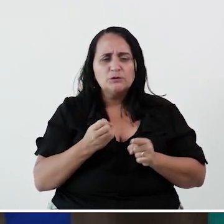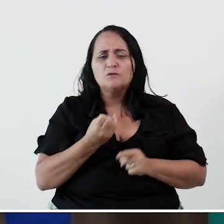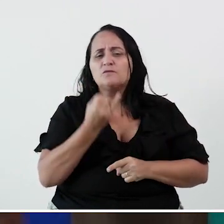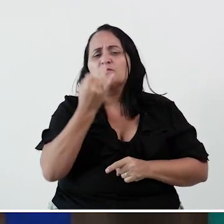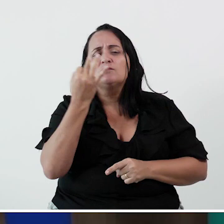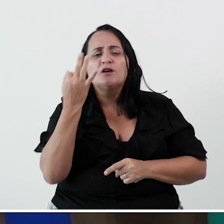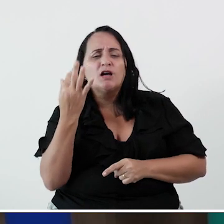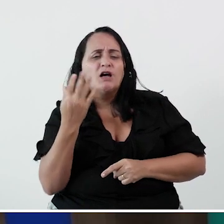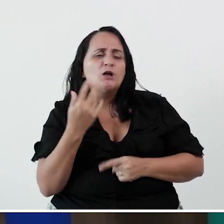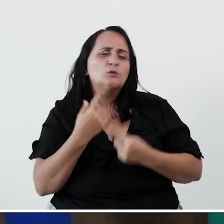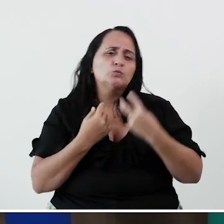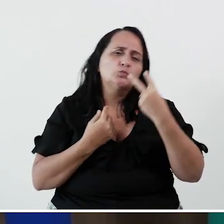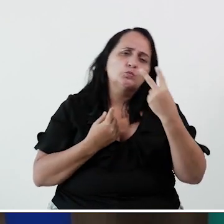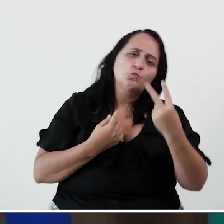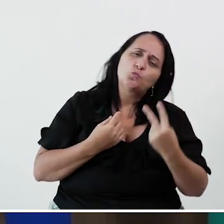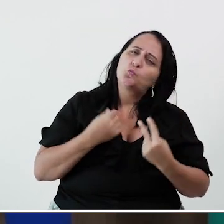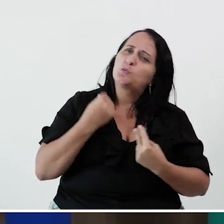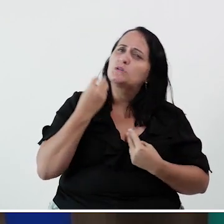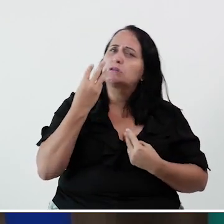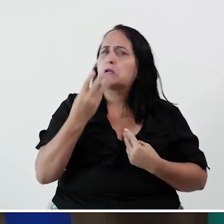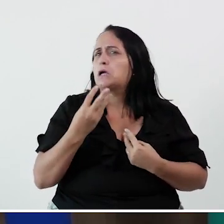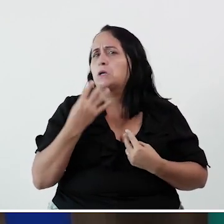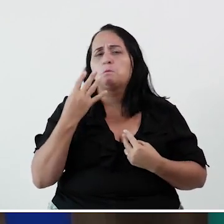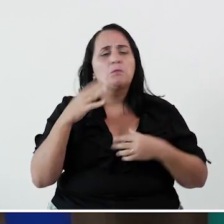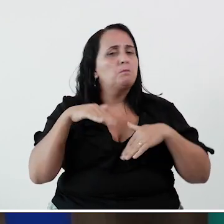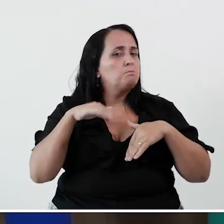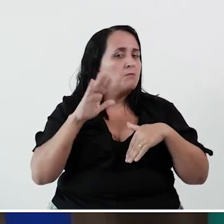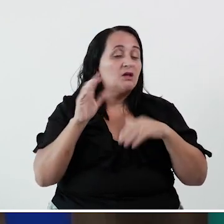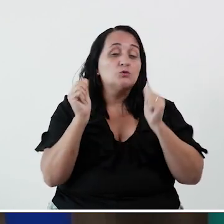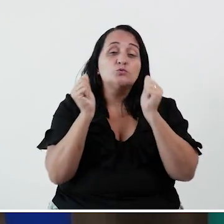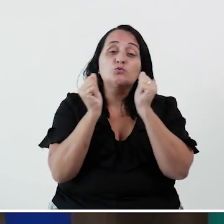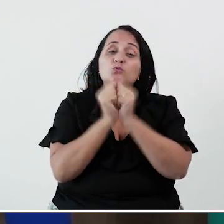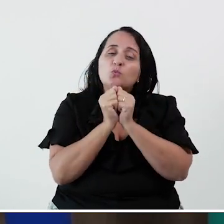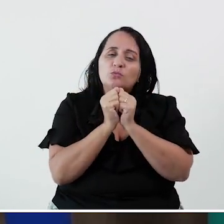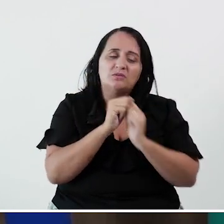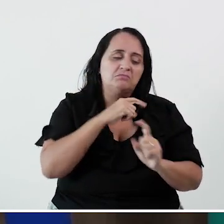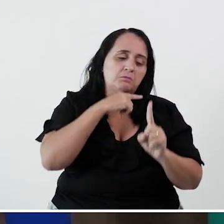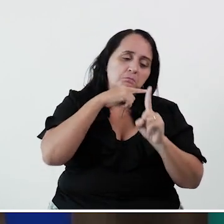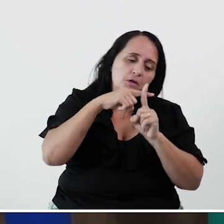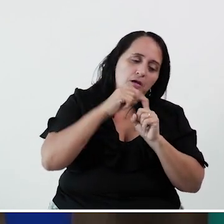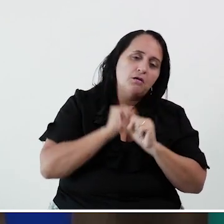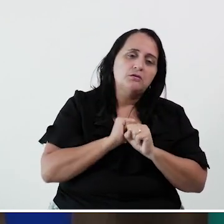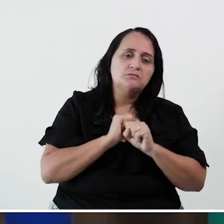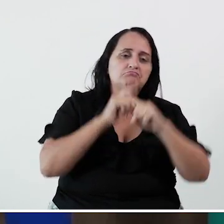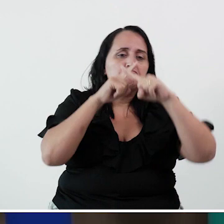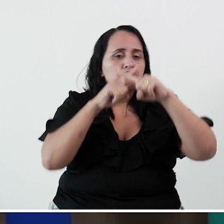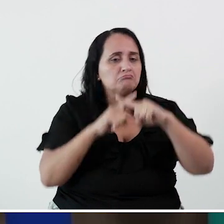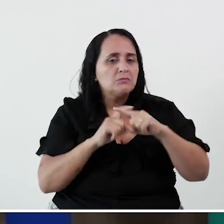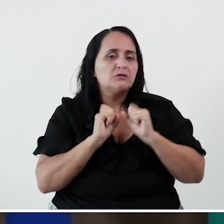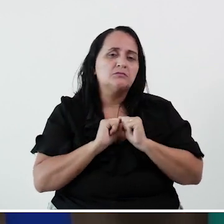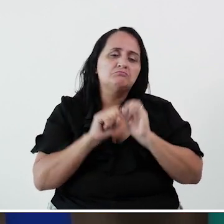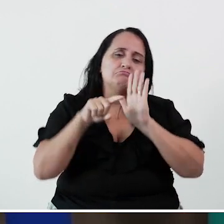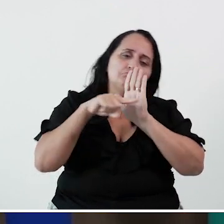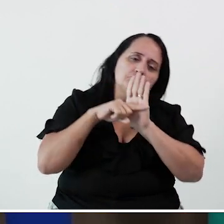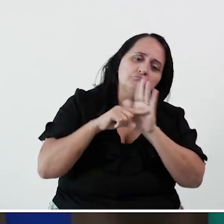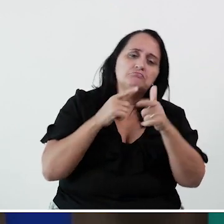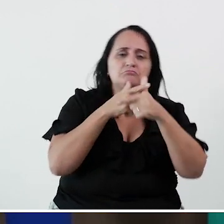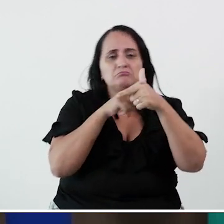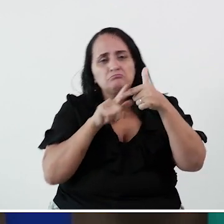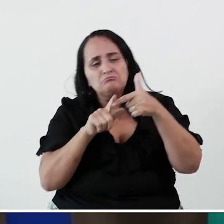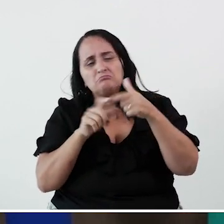mais operações juntas. Essas operações, elas podem estar separadas